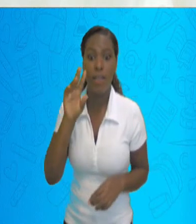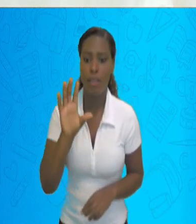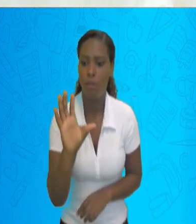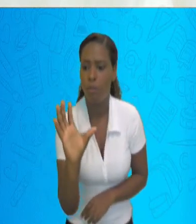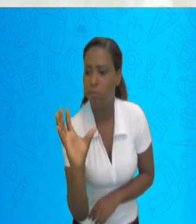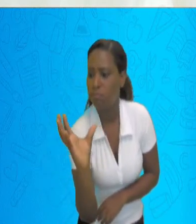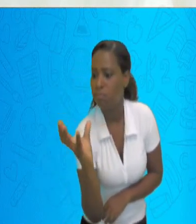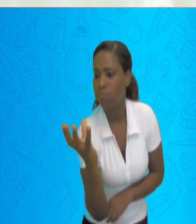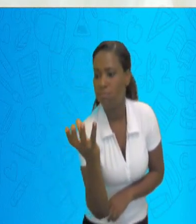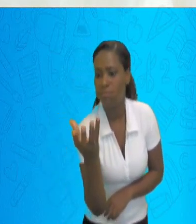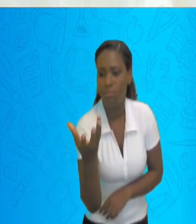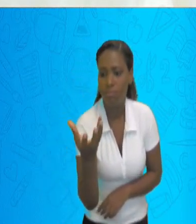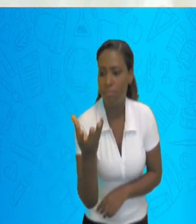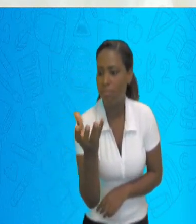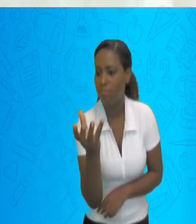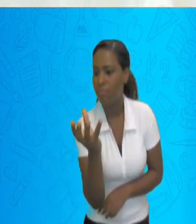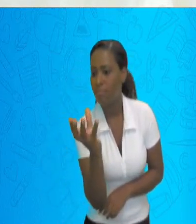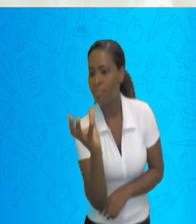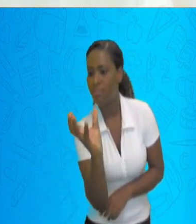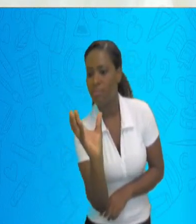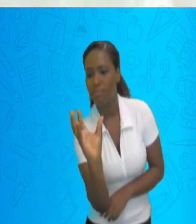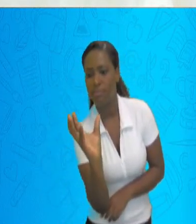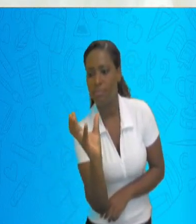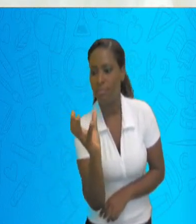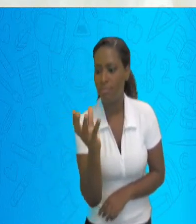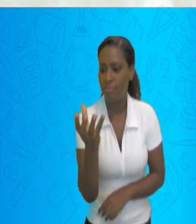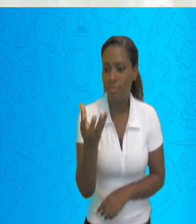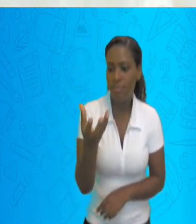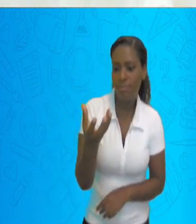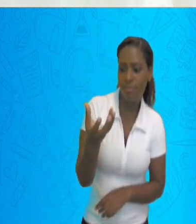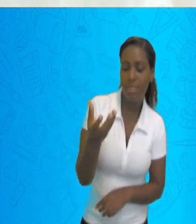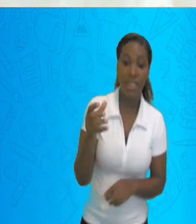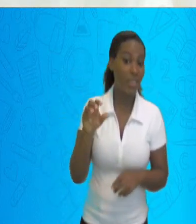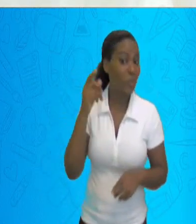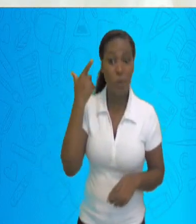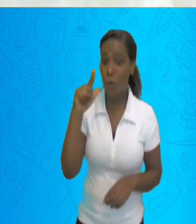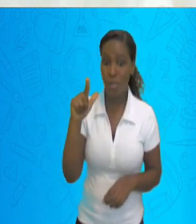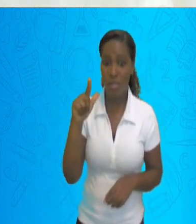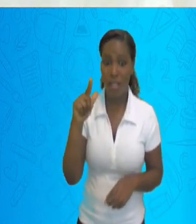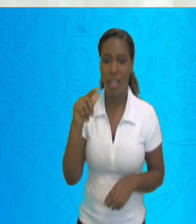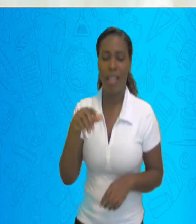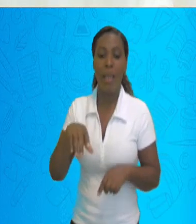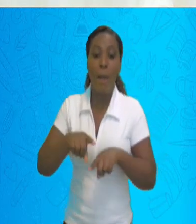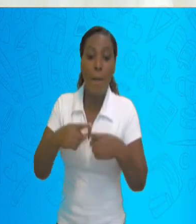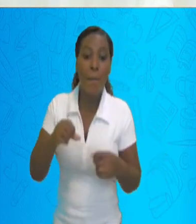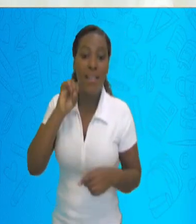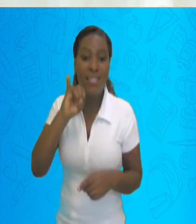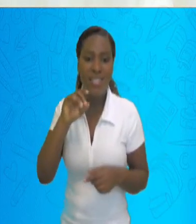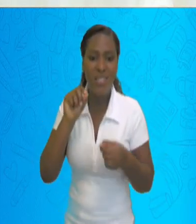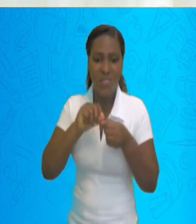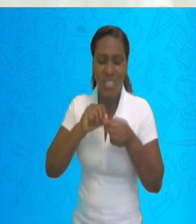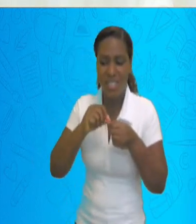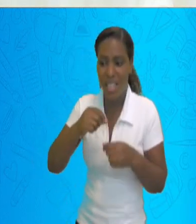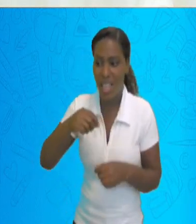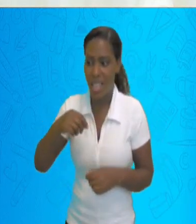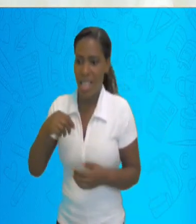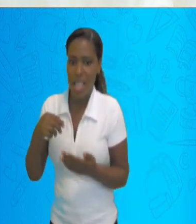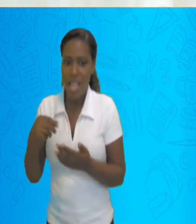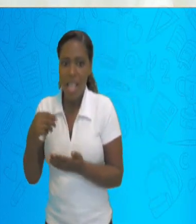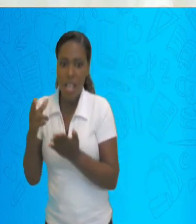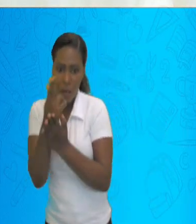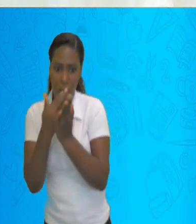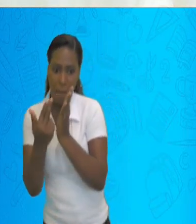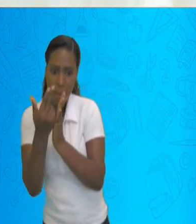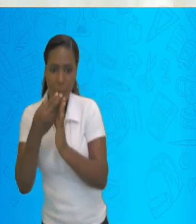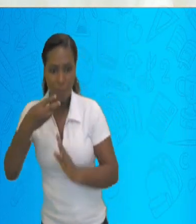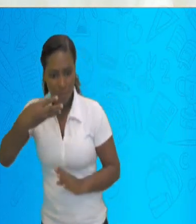Olha, vértice, quantas vértices nós temos? 4 vértices. Quantos lados nós temos? Quantas faces nós temos nesse